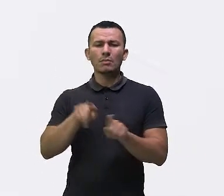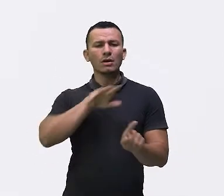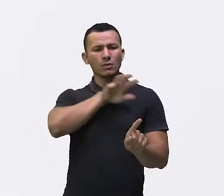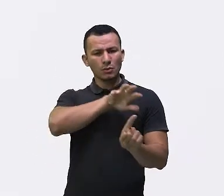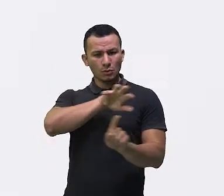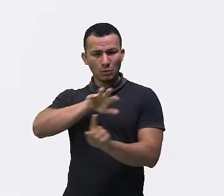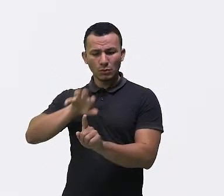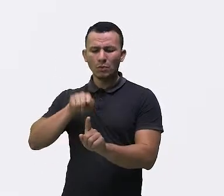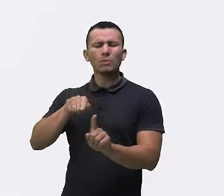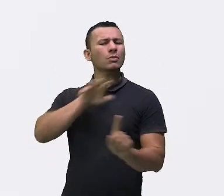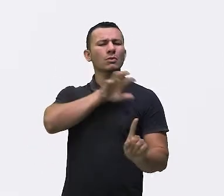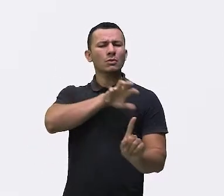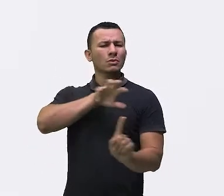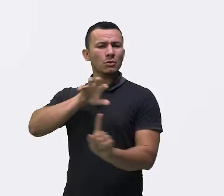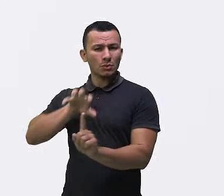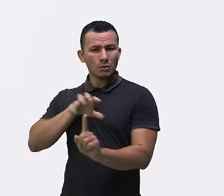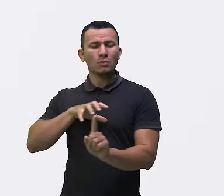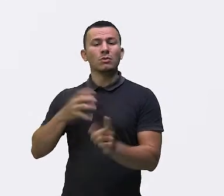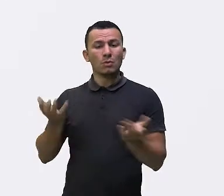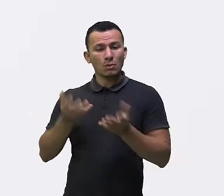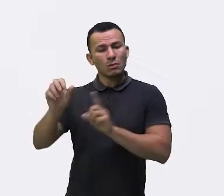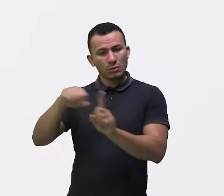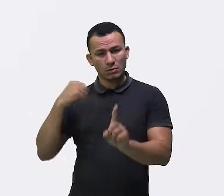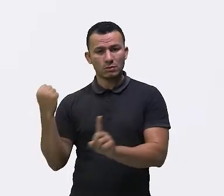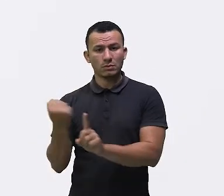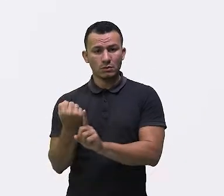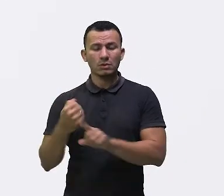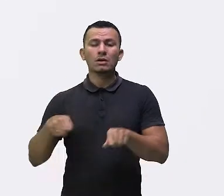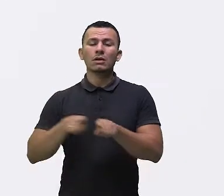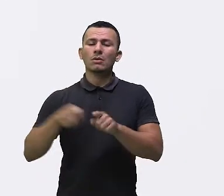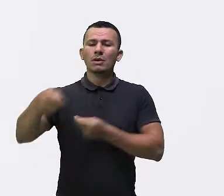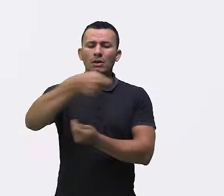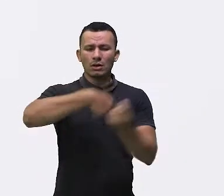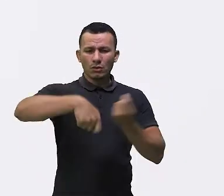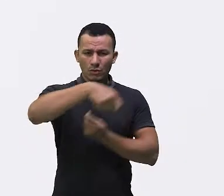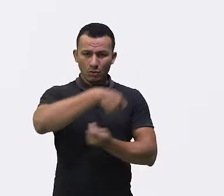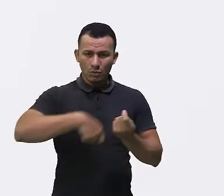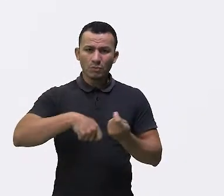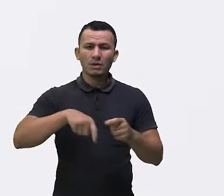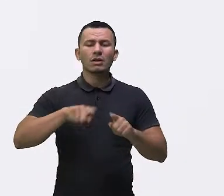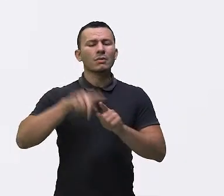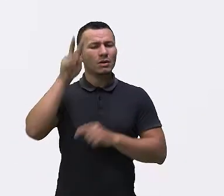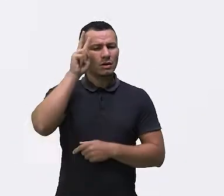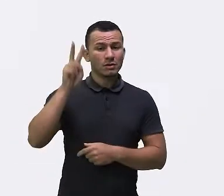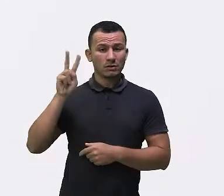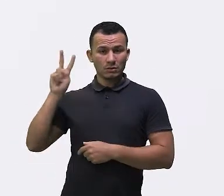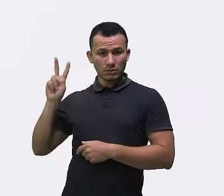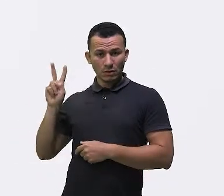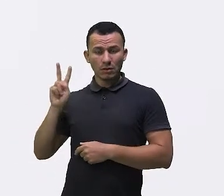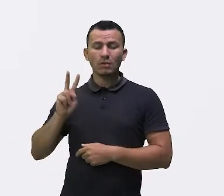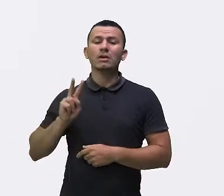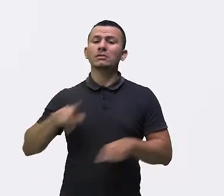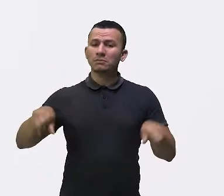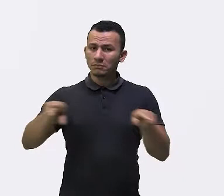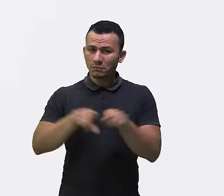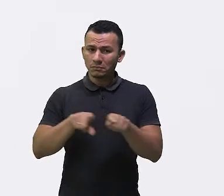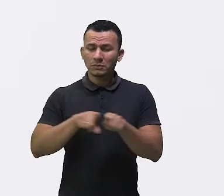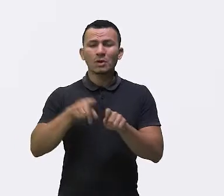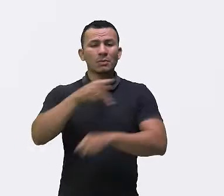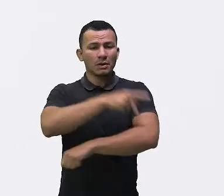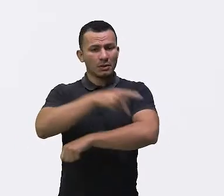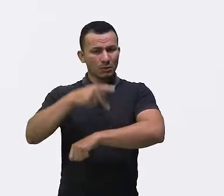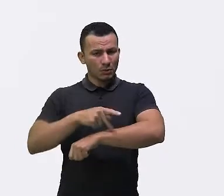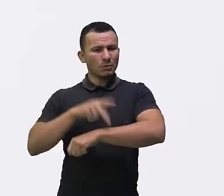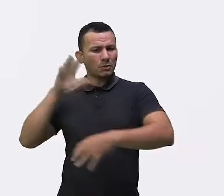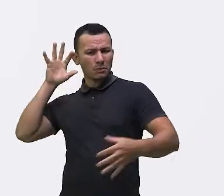acrescento, influencia a sociologia, a economia, a história e até a